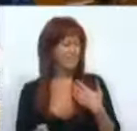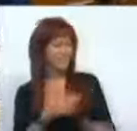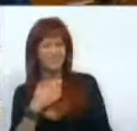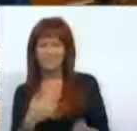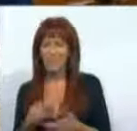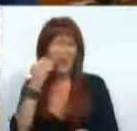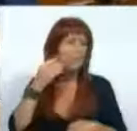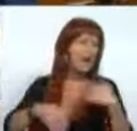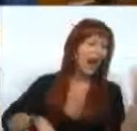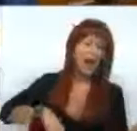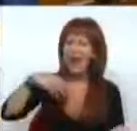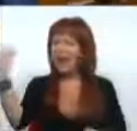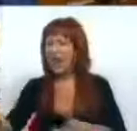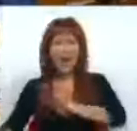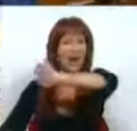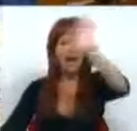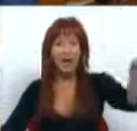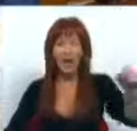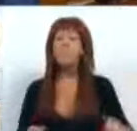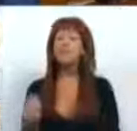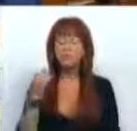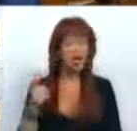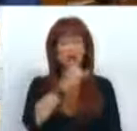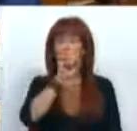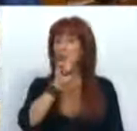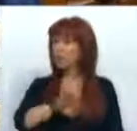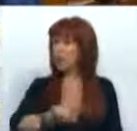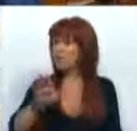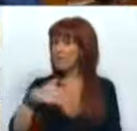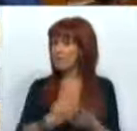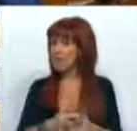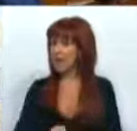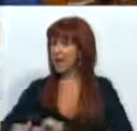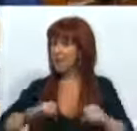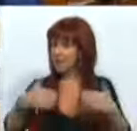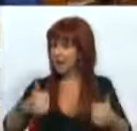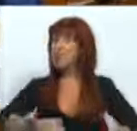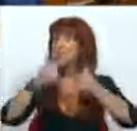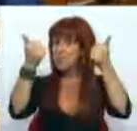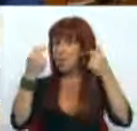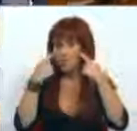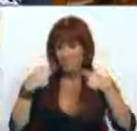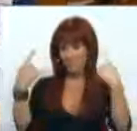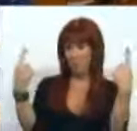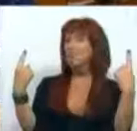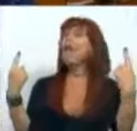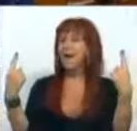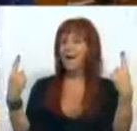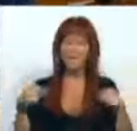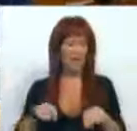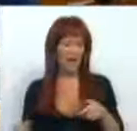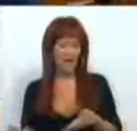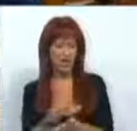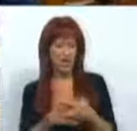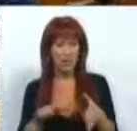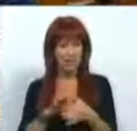que quisermos, mas o que é inegável é que não há uma segunda oportunidade para causar uma primeira boa impressão. E mesmo sendo estes